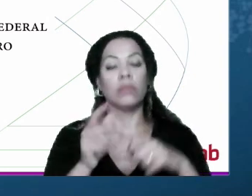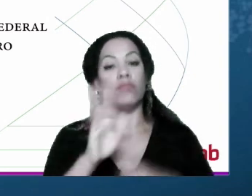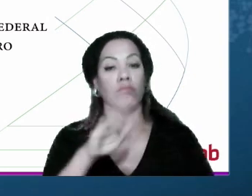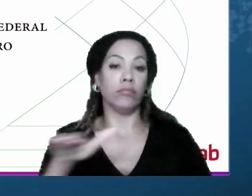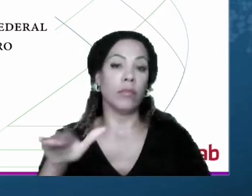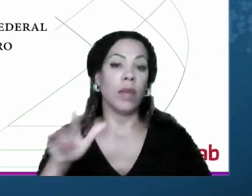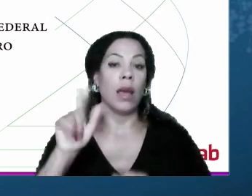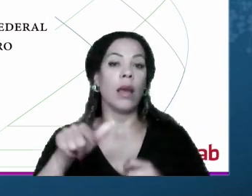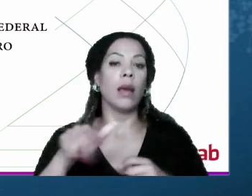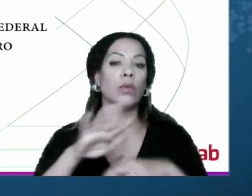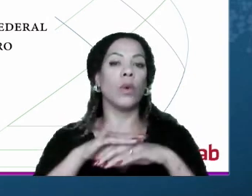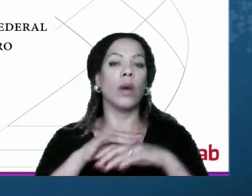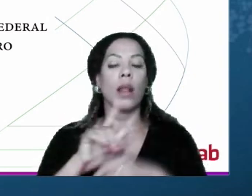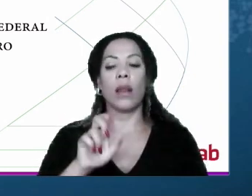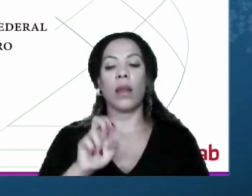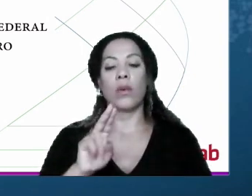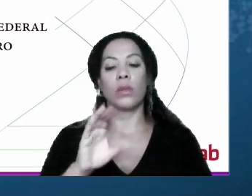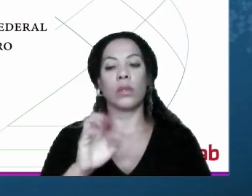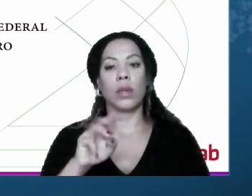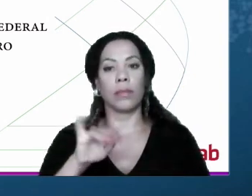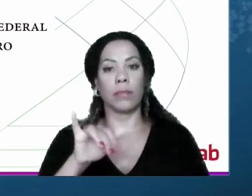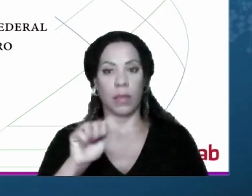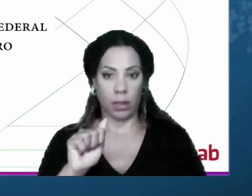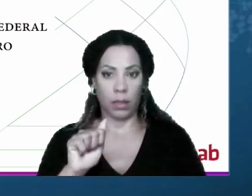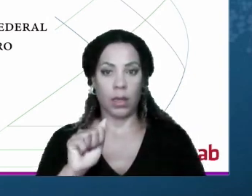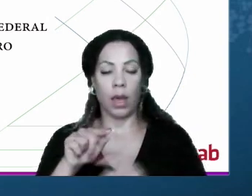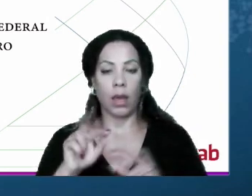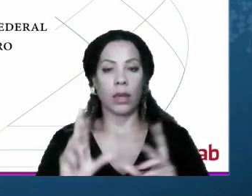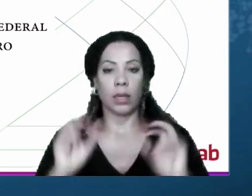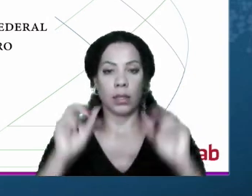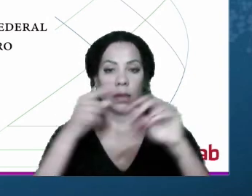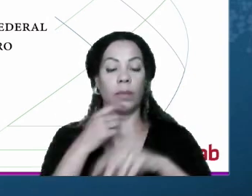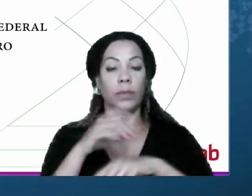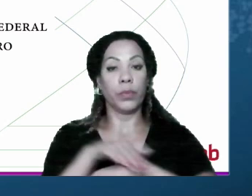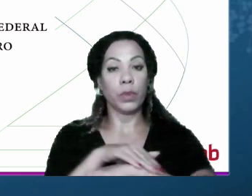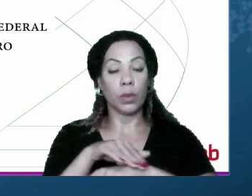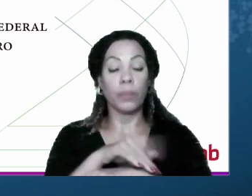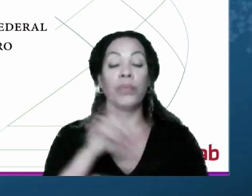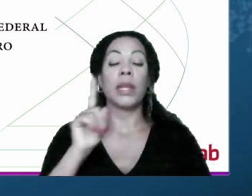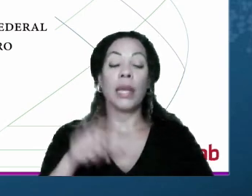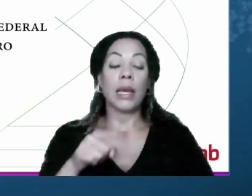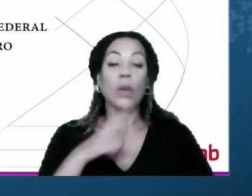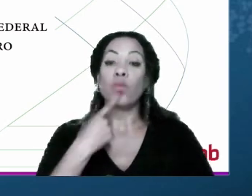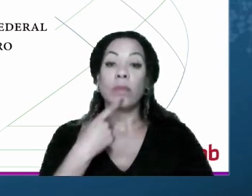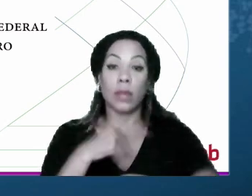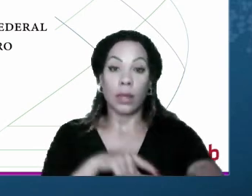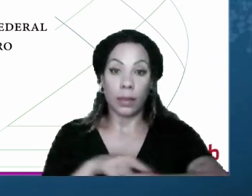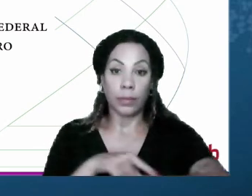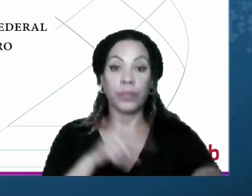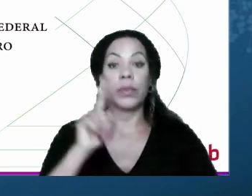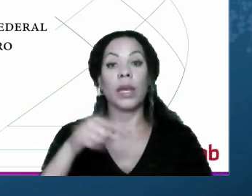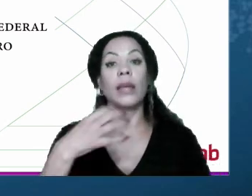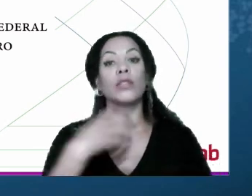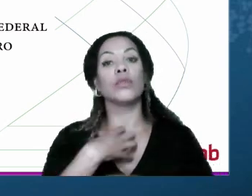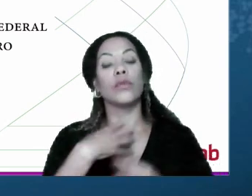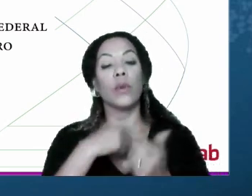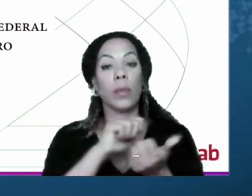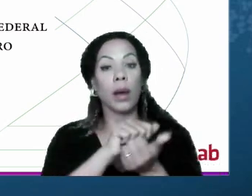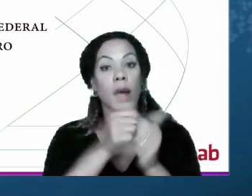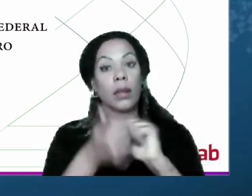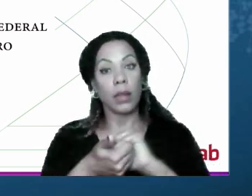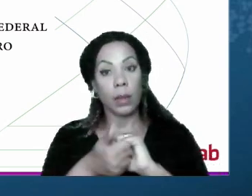que serão adaptadas, uma maneira adaptada, na qual poderíamos